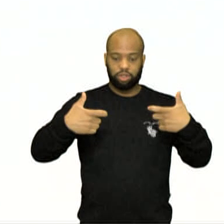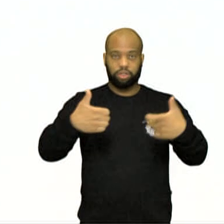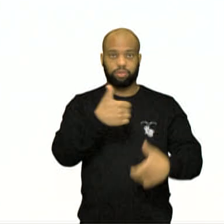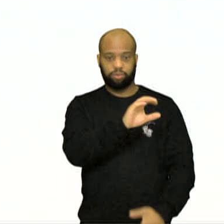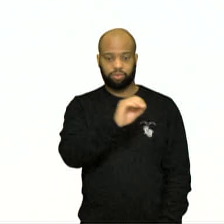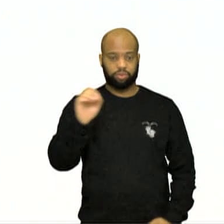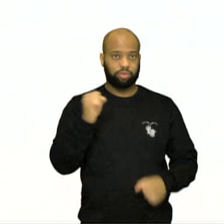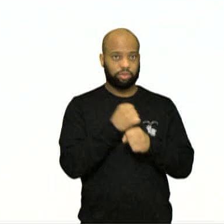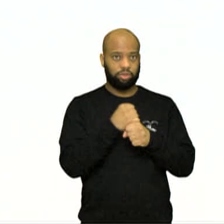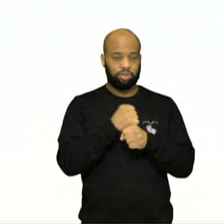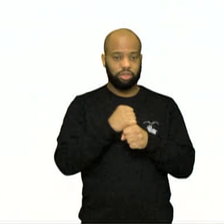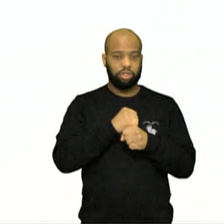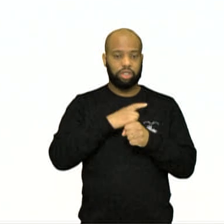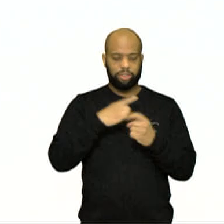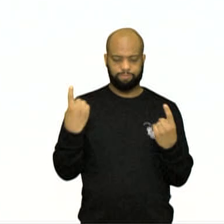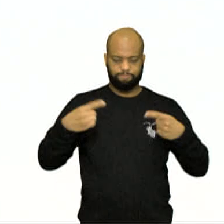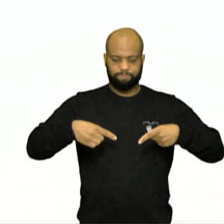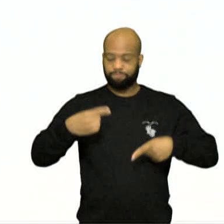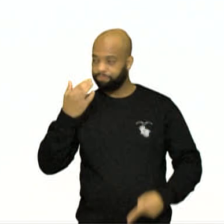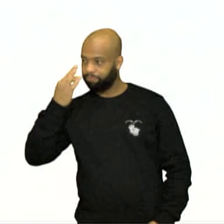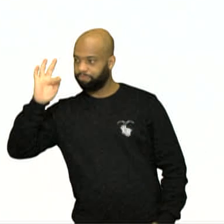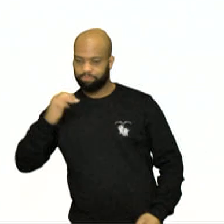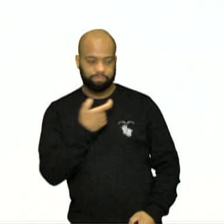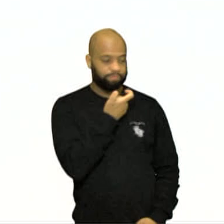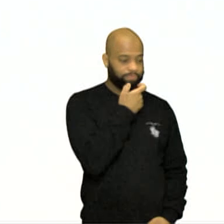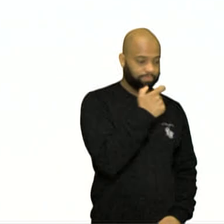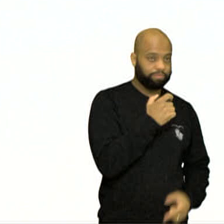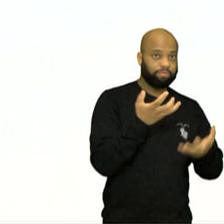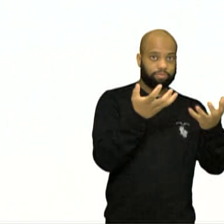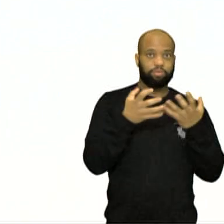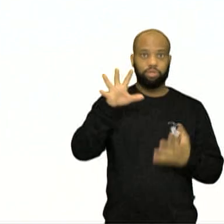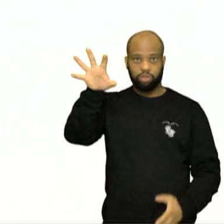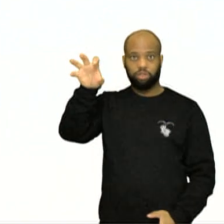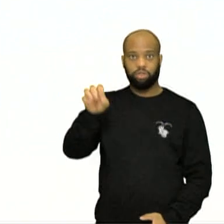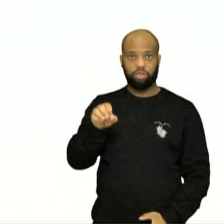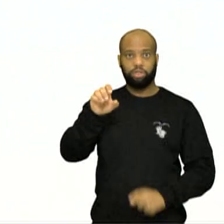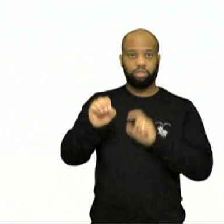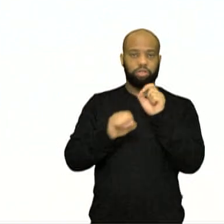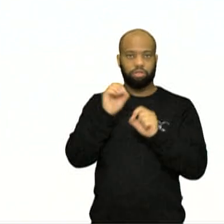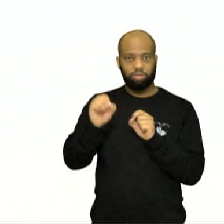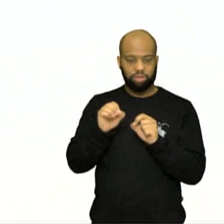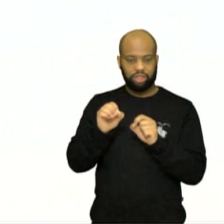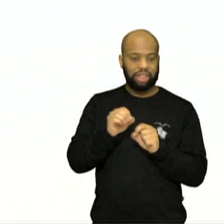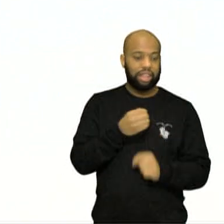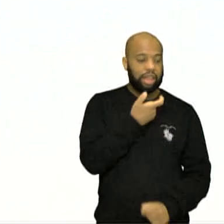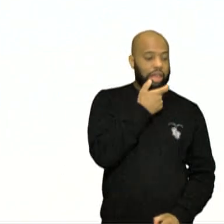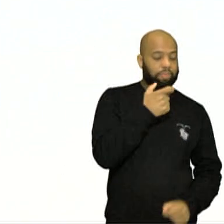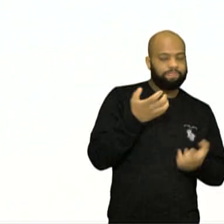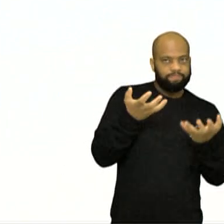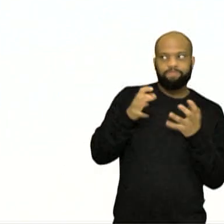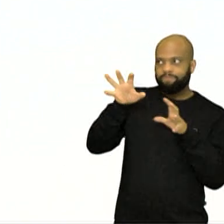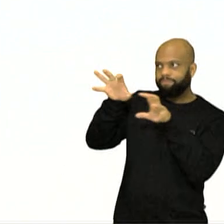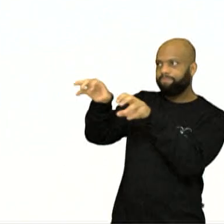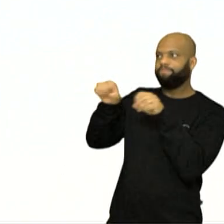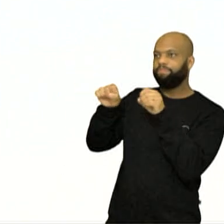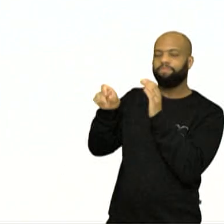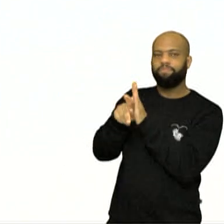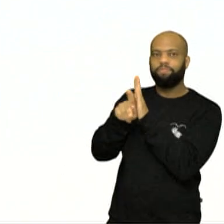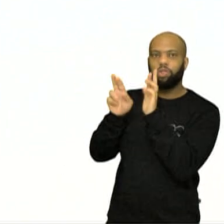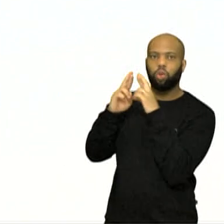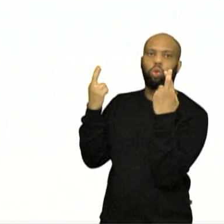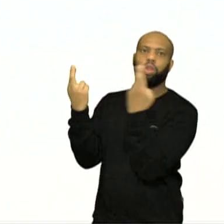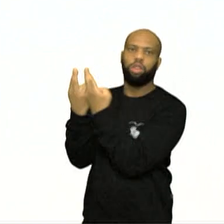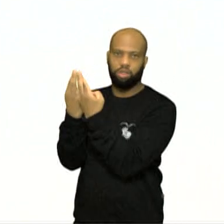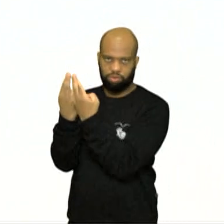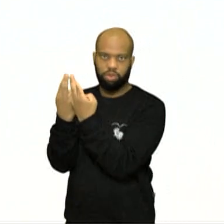Anos foi um conflito entre França e Inglaterra, né, pela posse do trono francês, né, sempre a Inglaterra tentando tomar